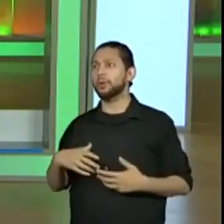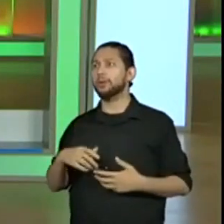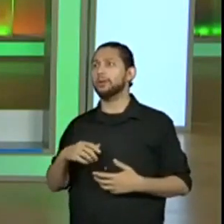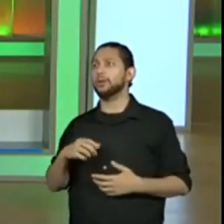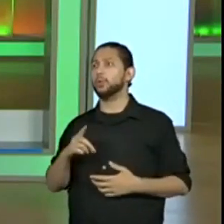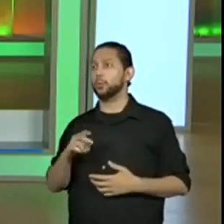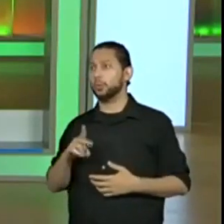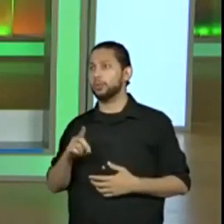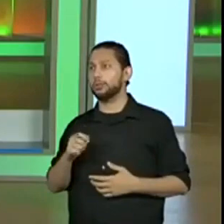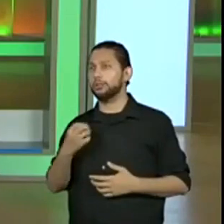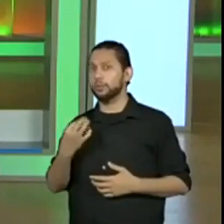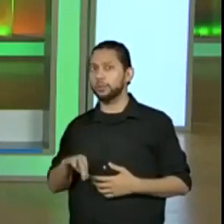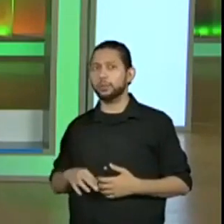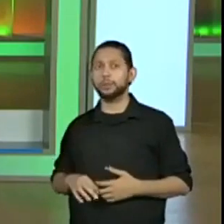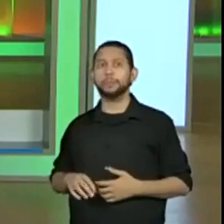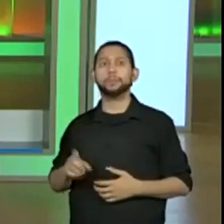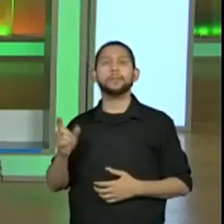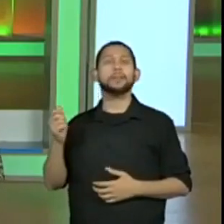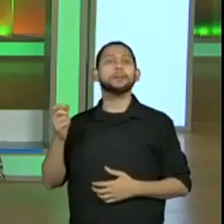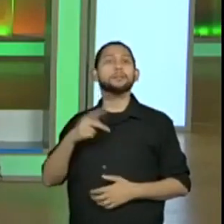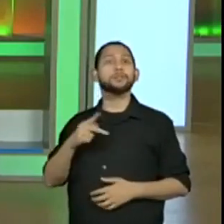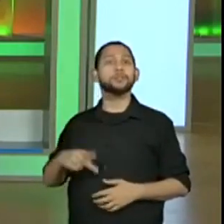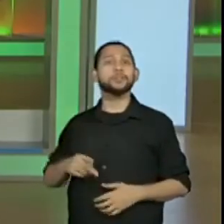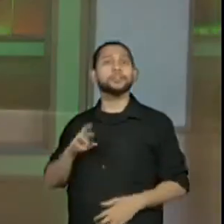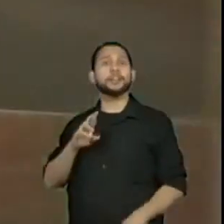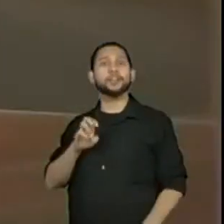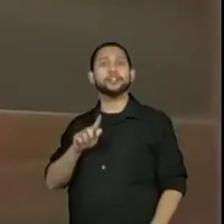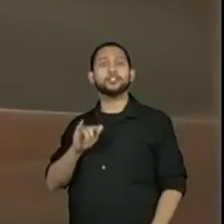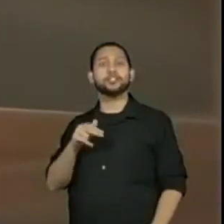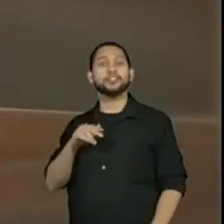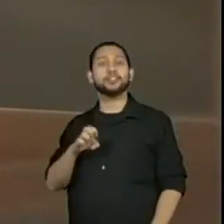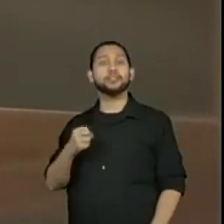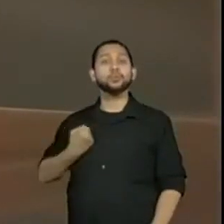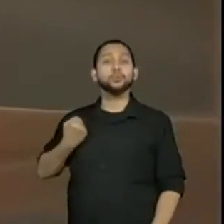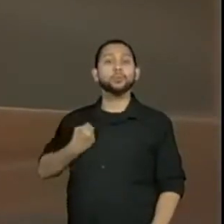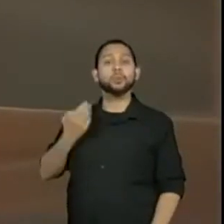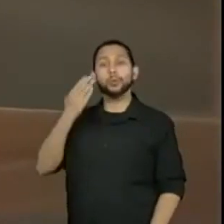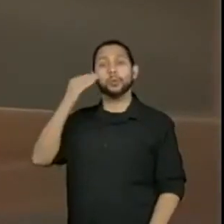Que ótimo. Vamos ver o número que a Pro Re tirou. Número